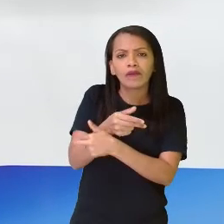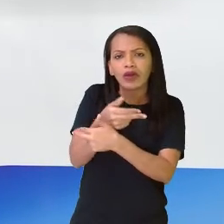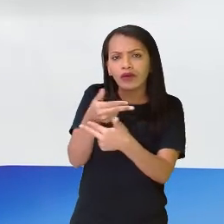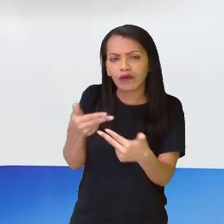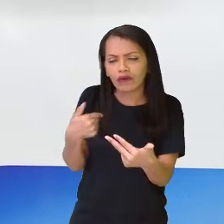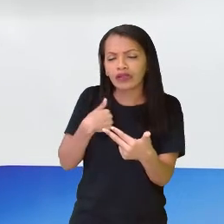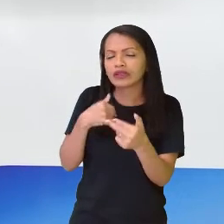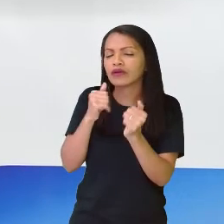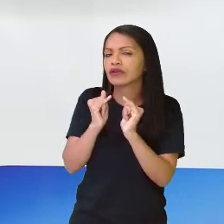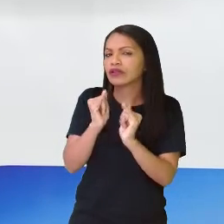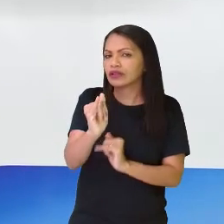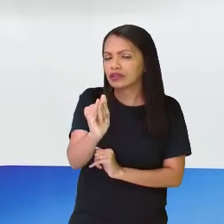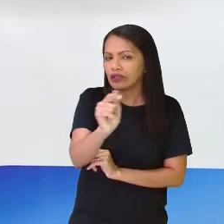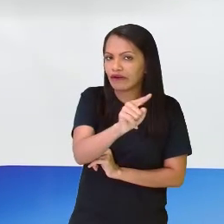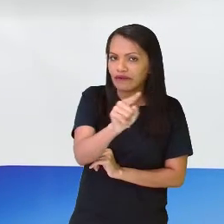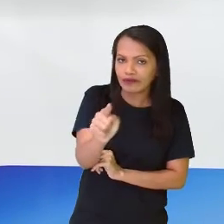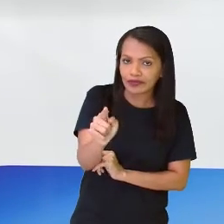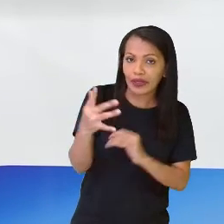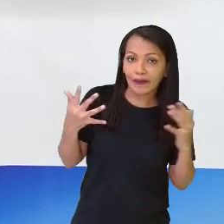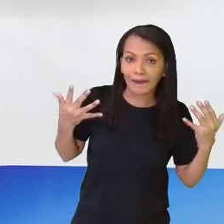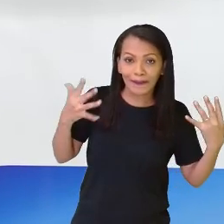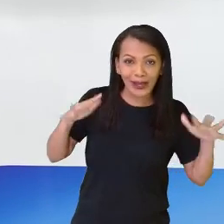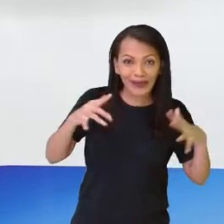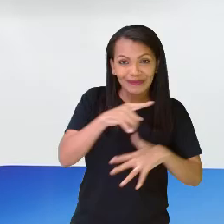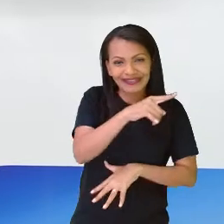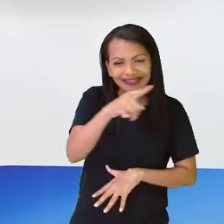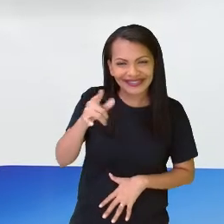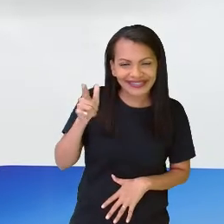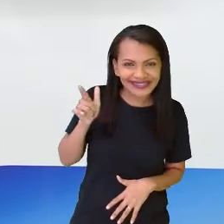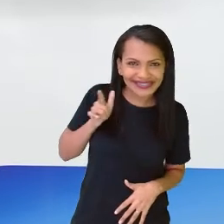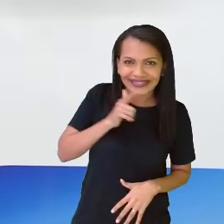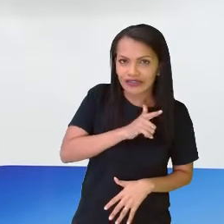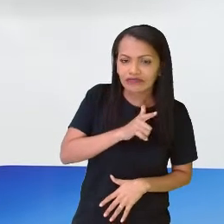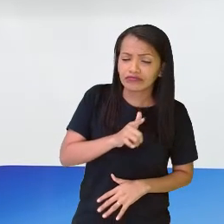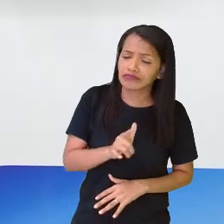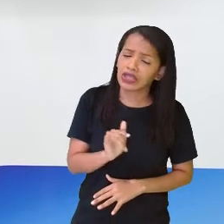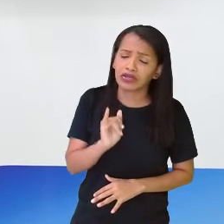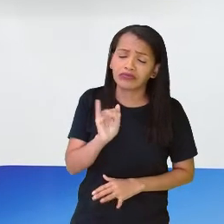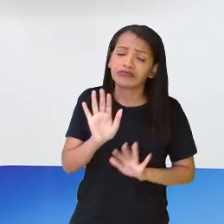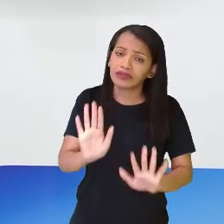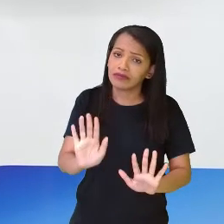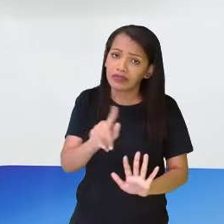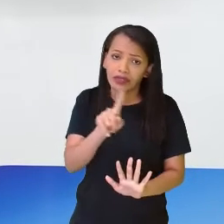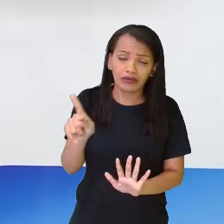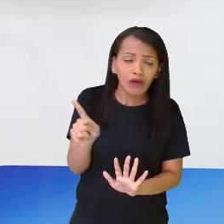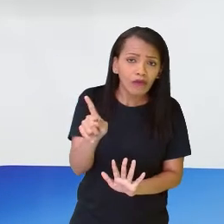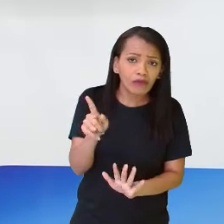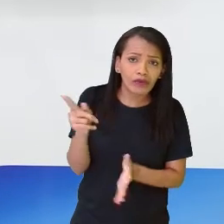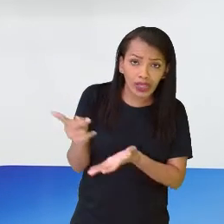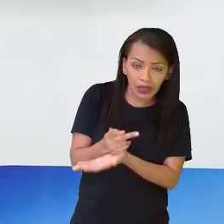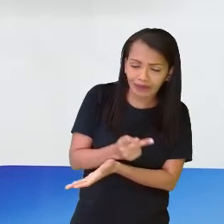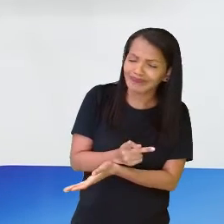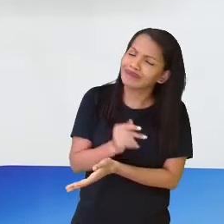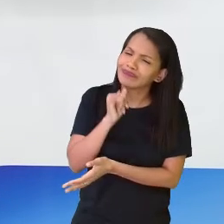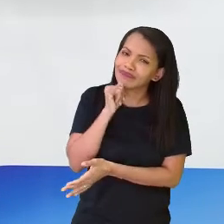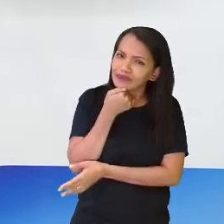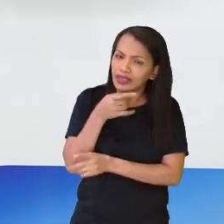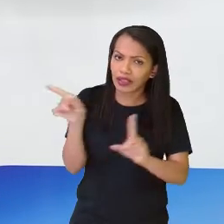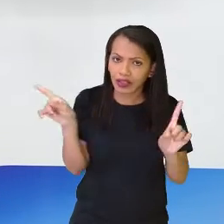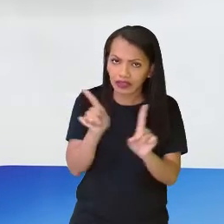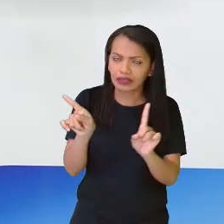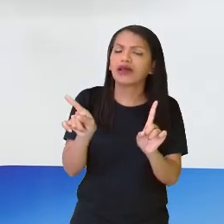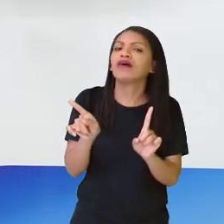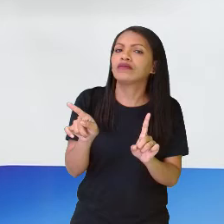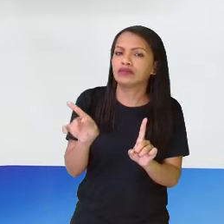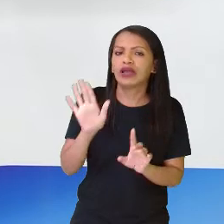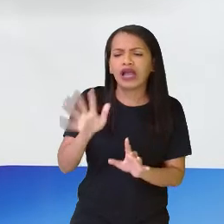isso que eu acabei de falar. Parabéns aos que acertaram e aos que não acertaram também. Primeiro porque participaram e realmente dá